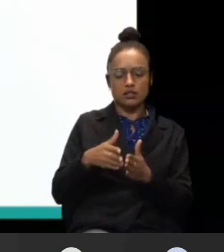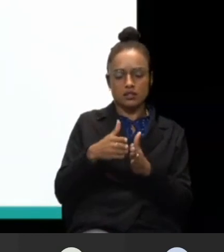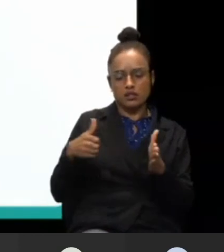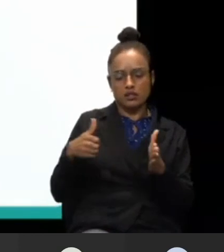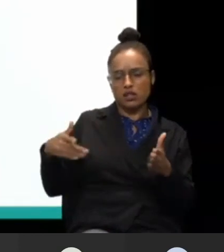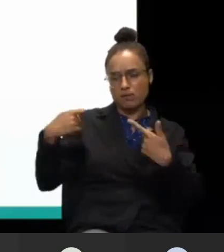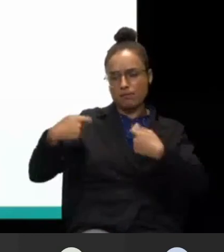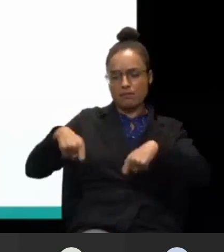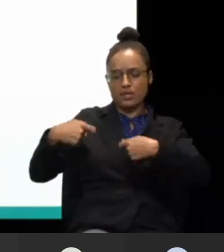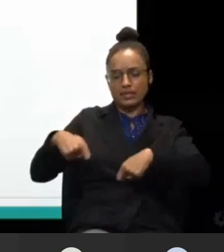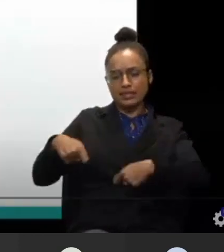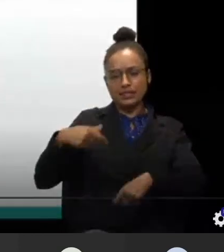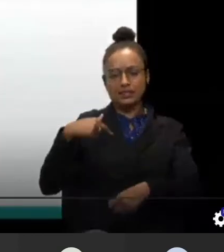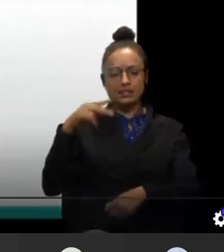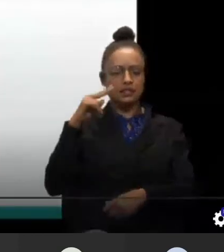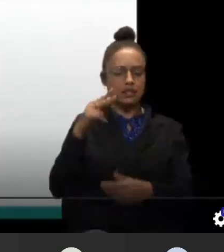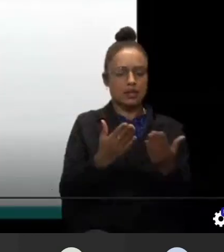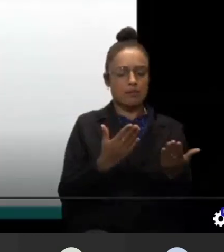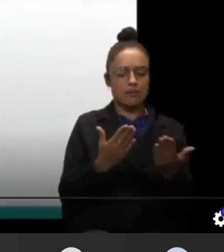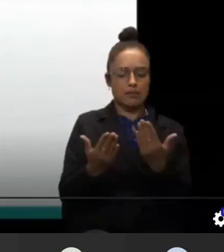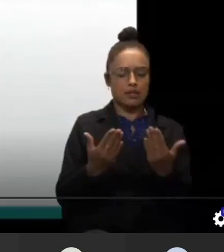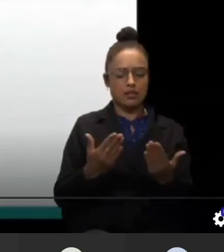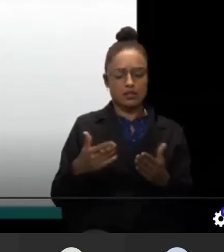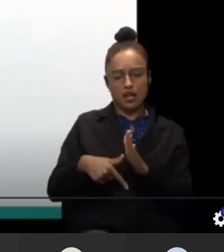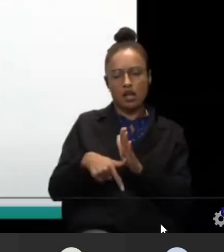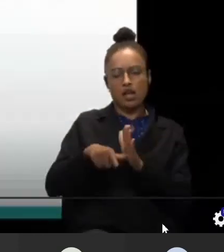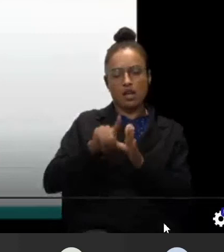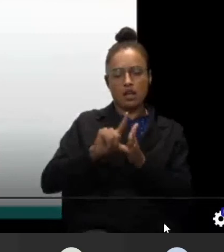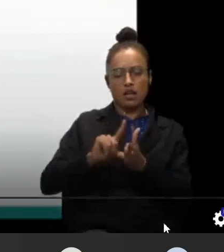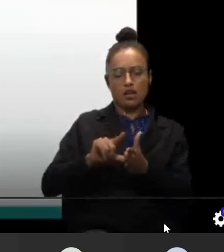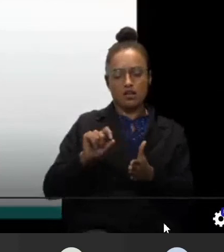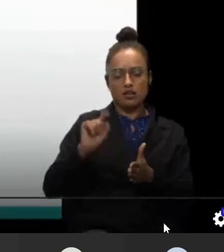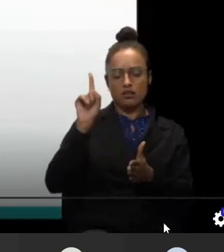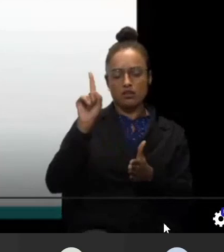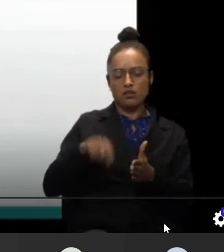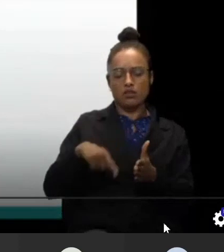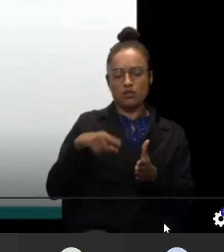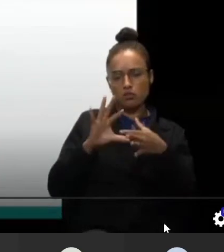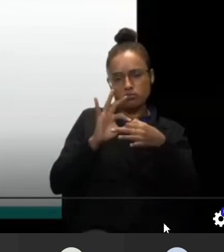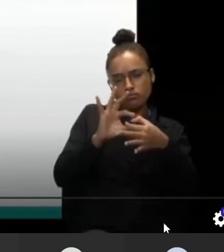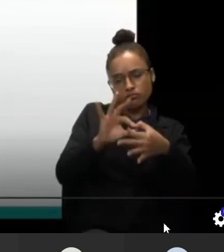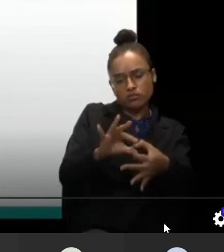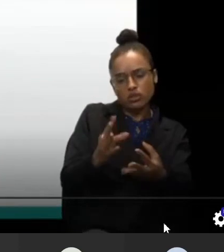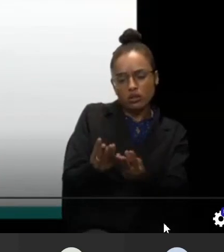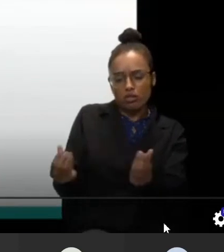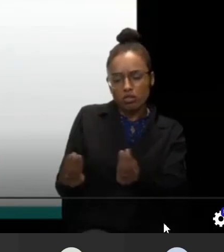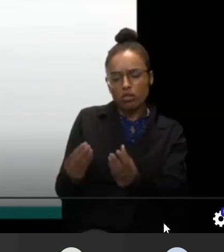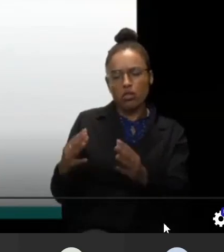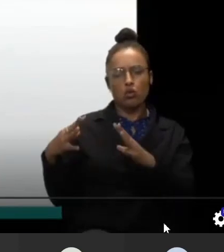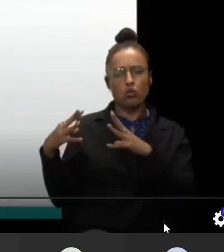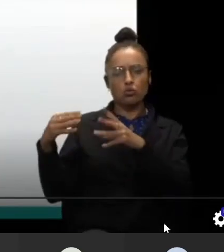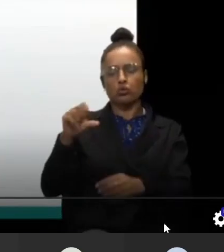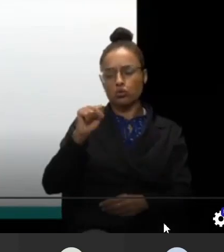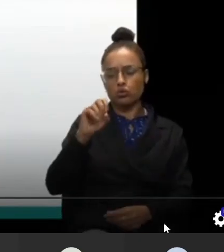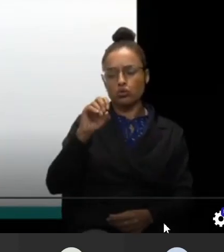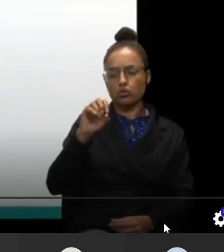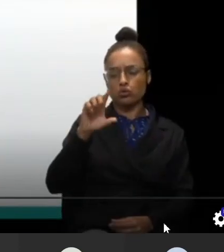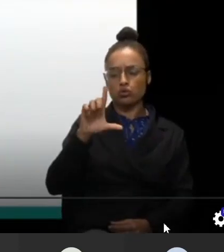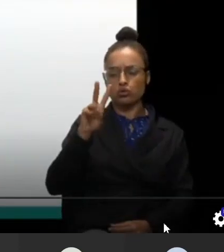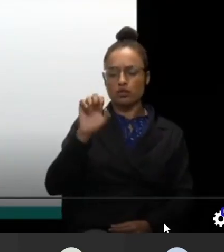pesar antes o LMR, colocar em estufa até evaporar todo o solvente e